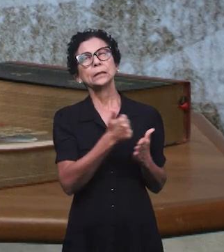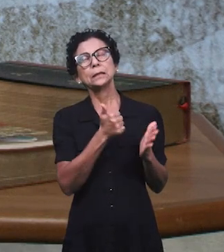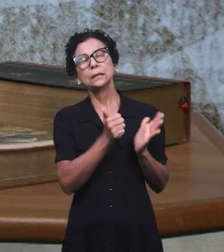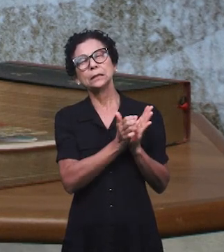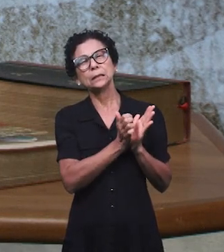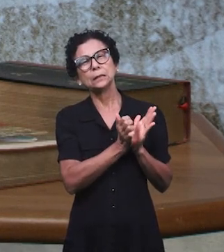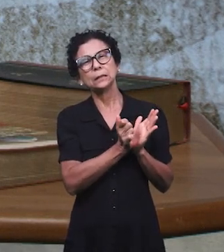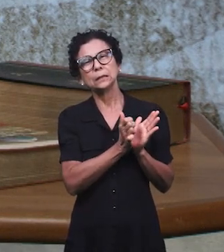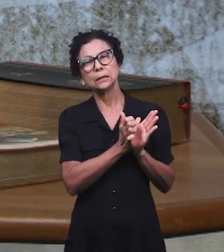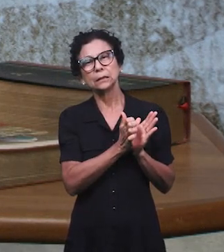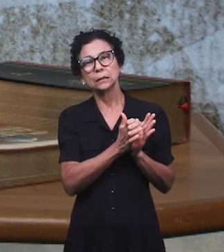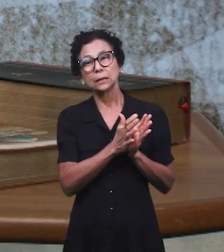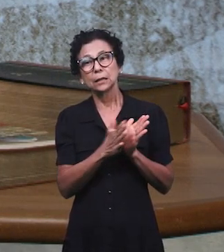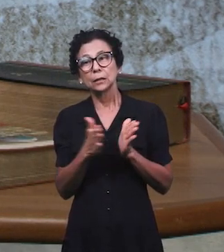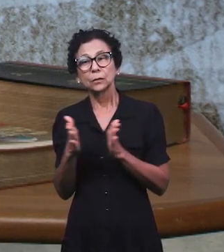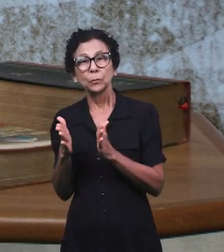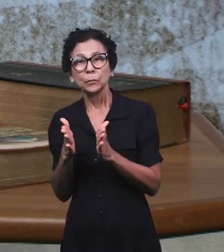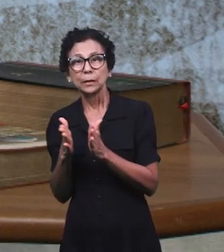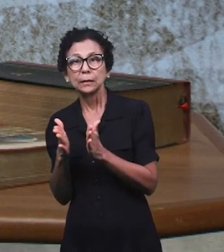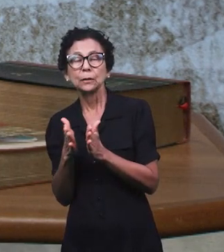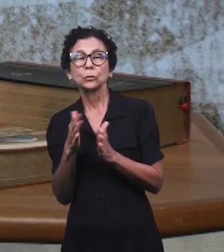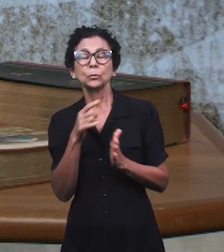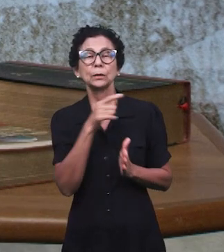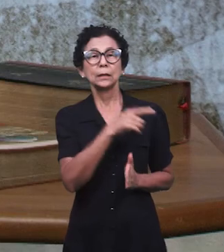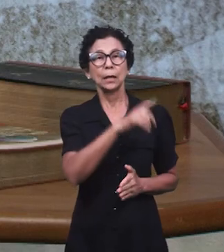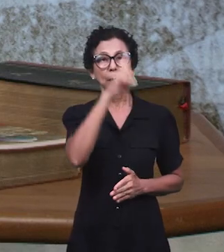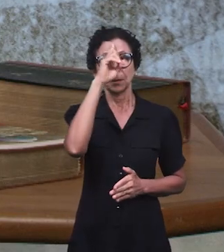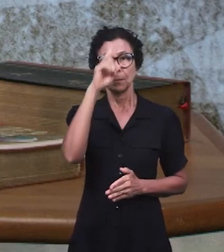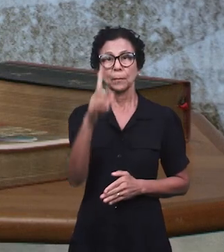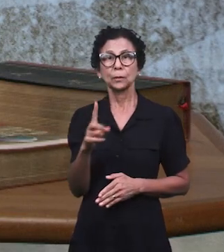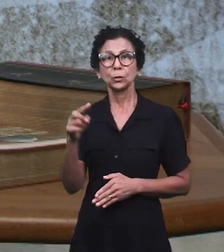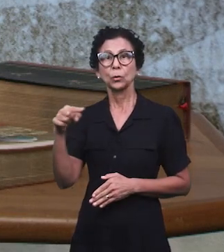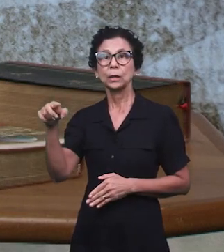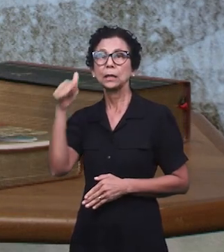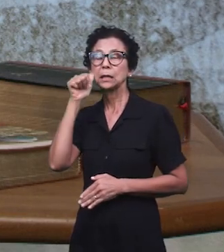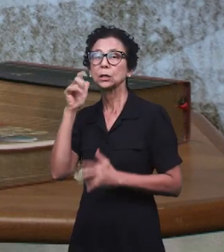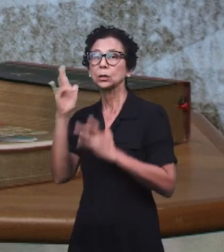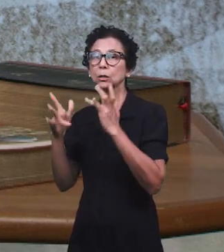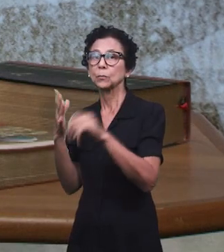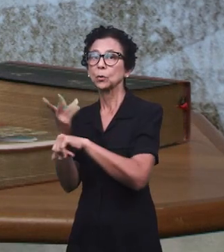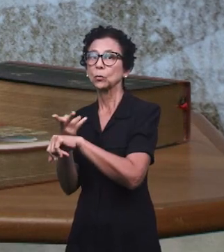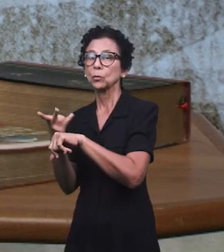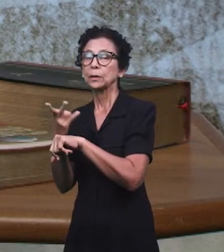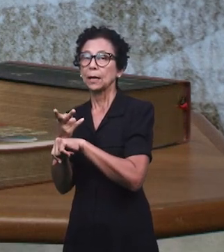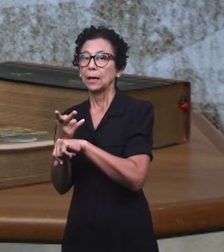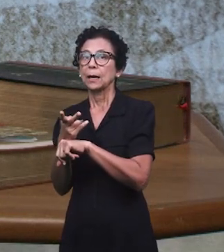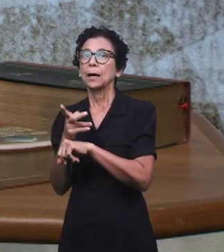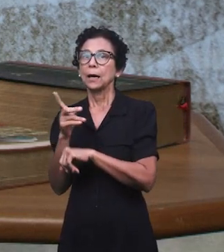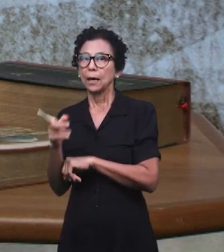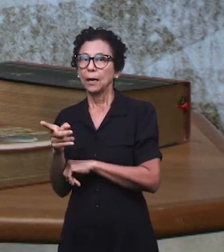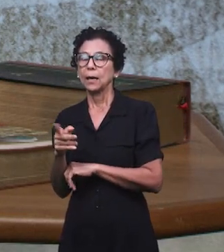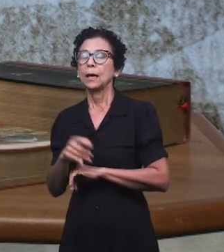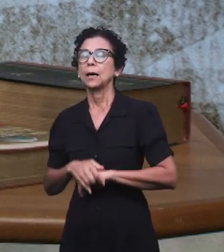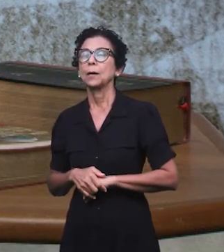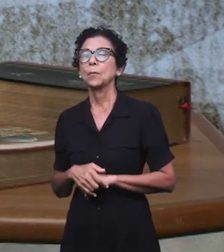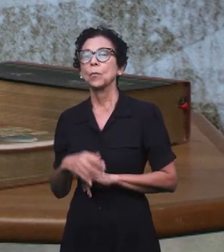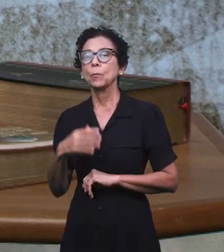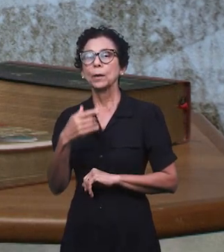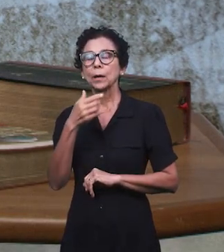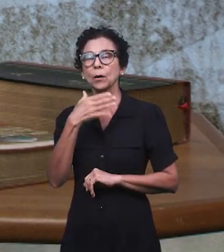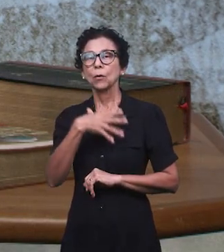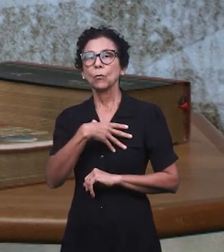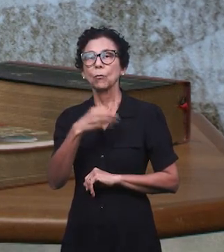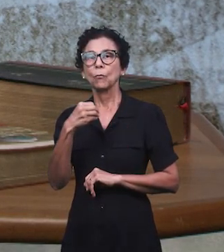que ele mandou buscar uma noiva para o seu filho Isaque. Isaque iria se casar